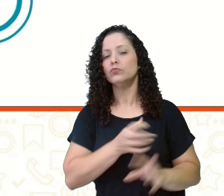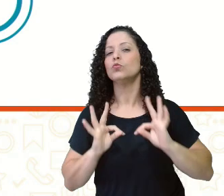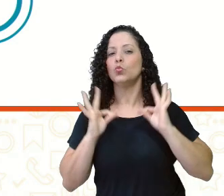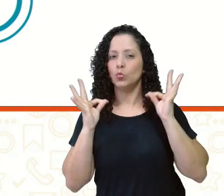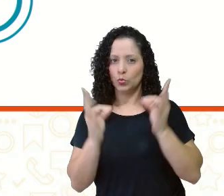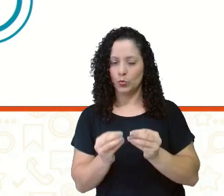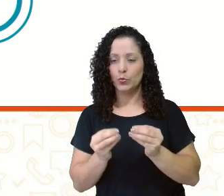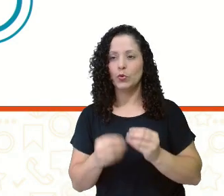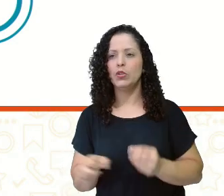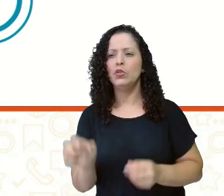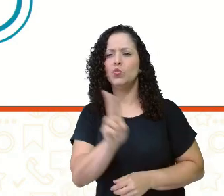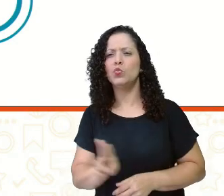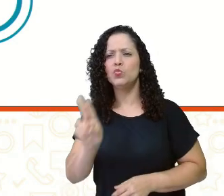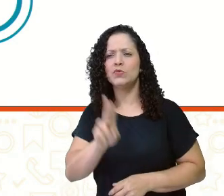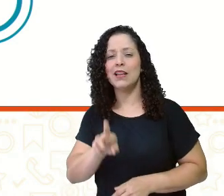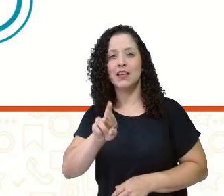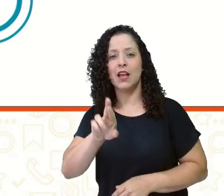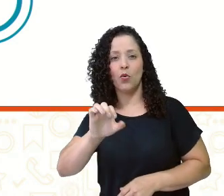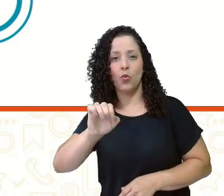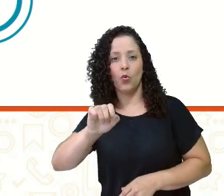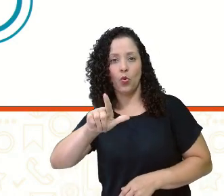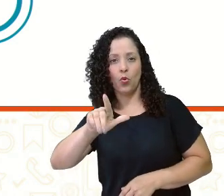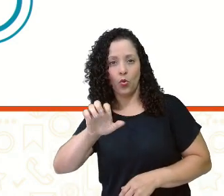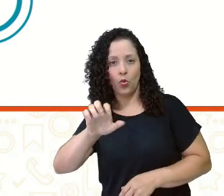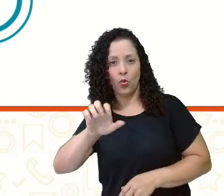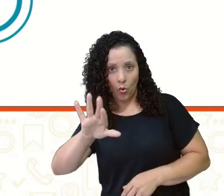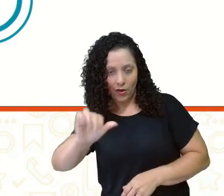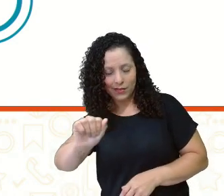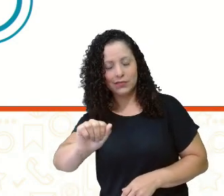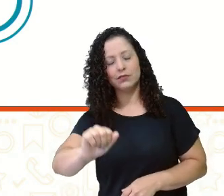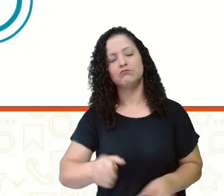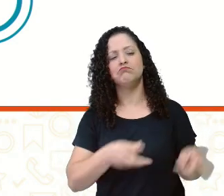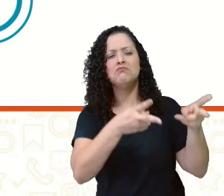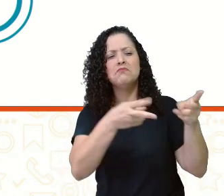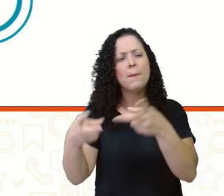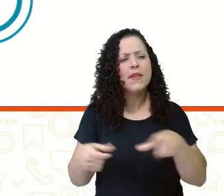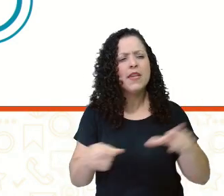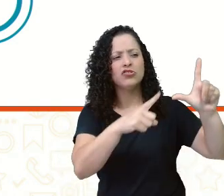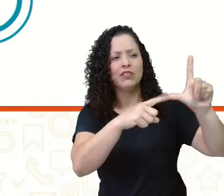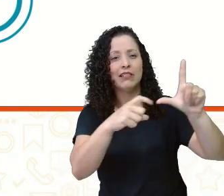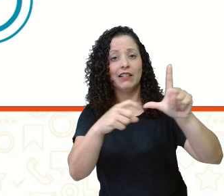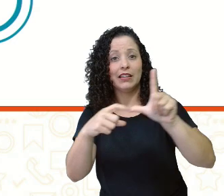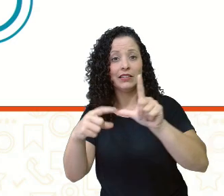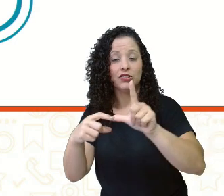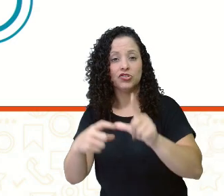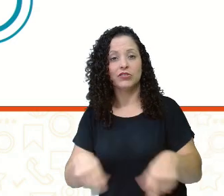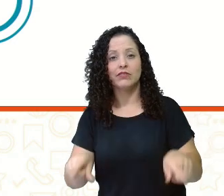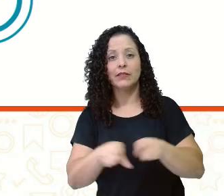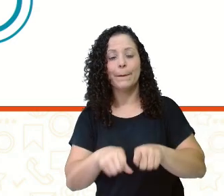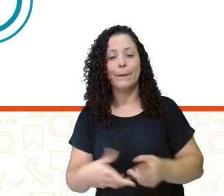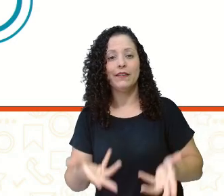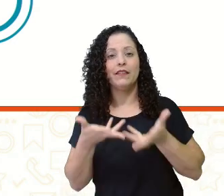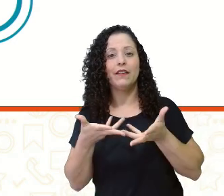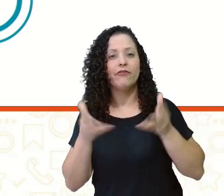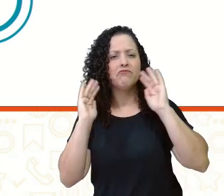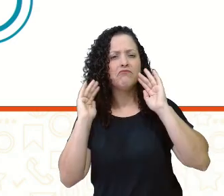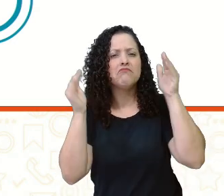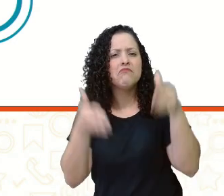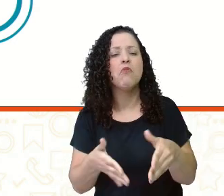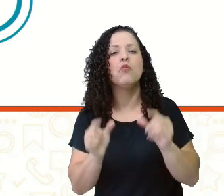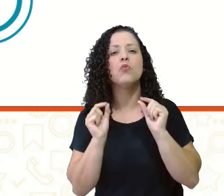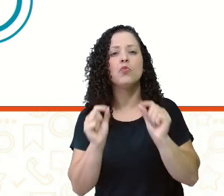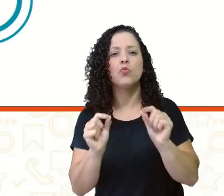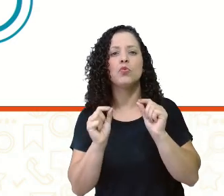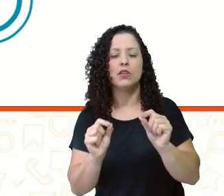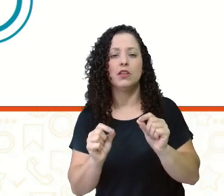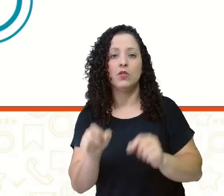essa roleta para identificação de letras, já na intenção de inserir, na verdade, a apropriação